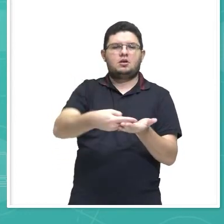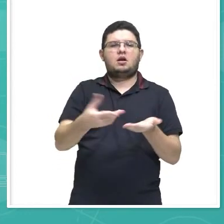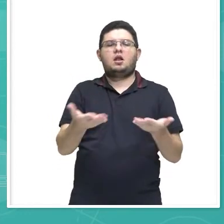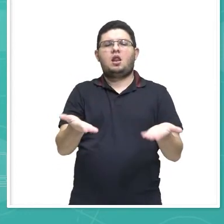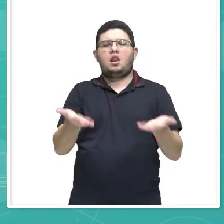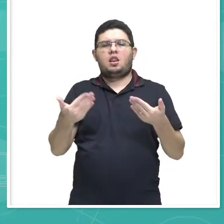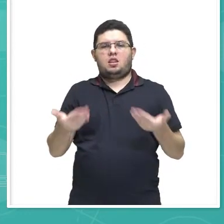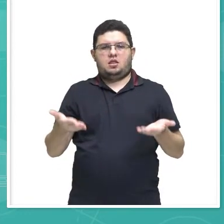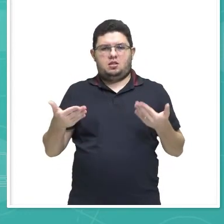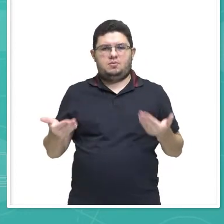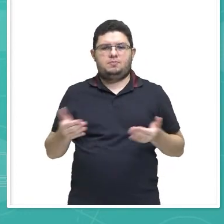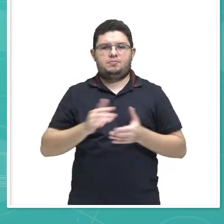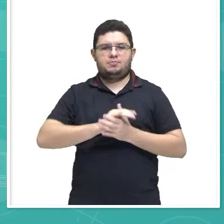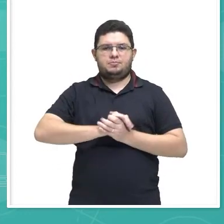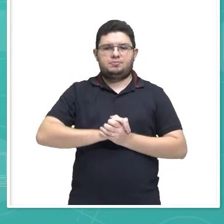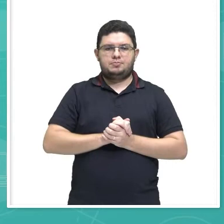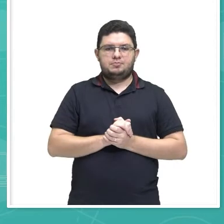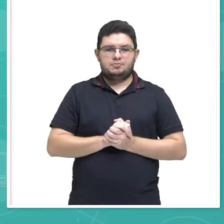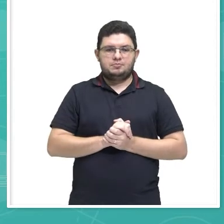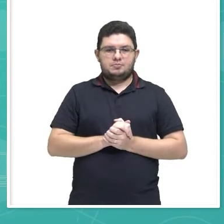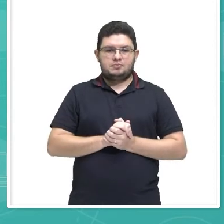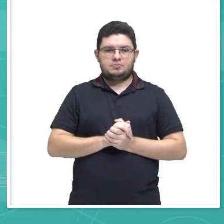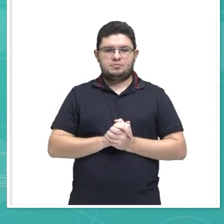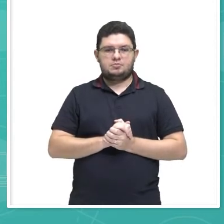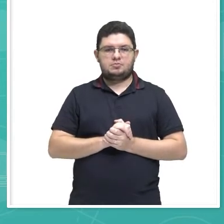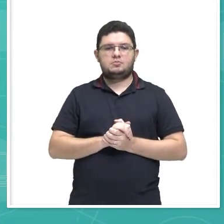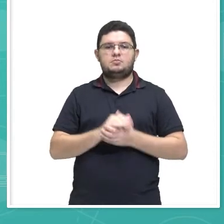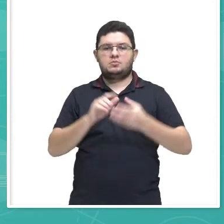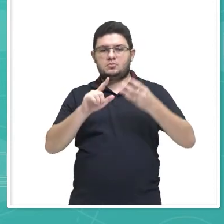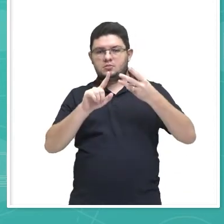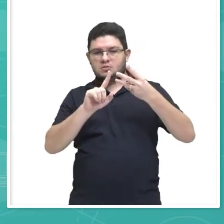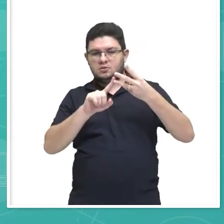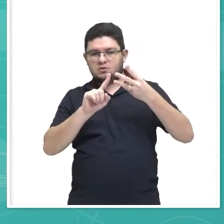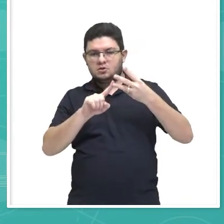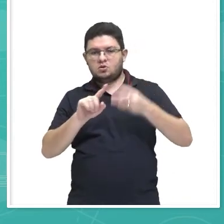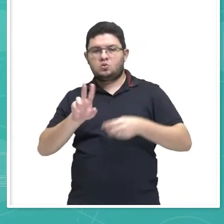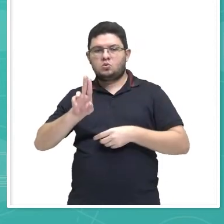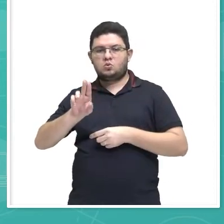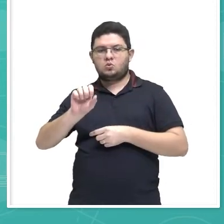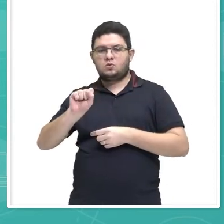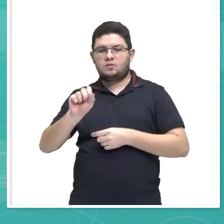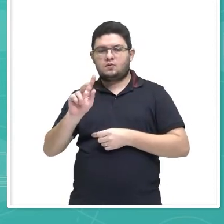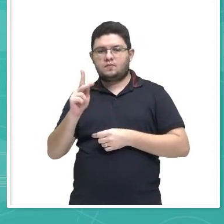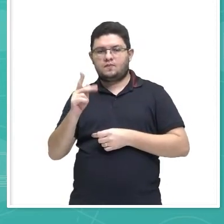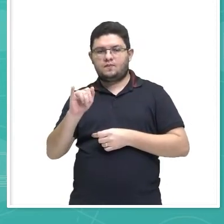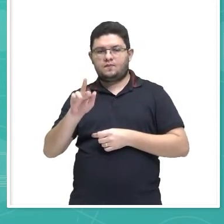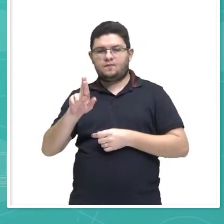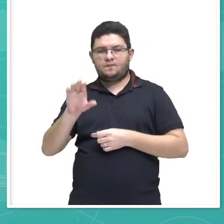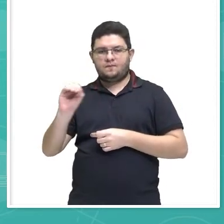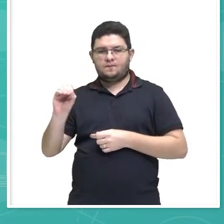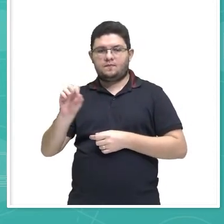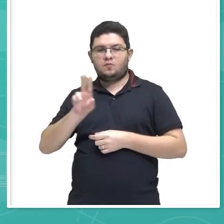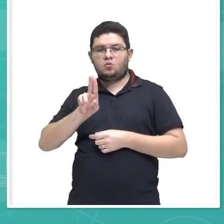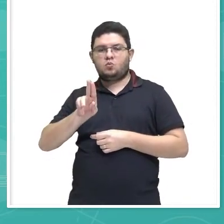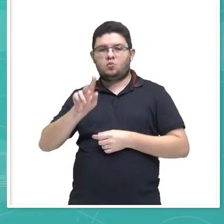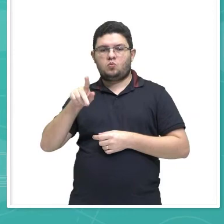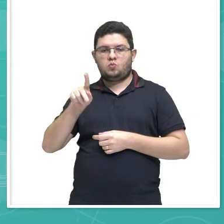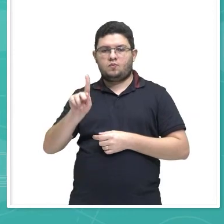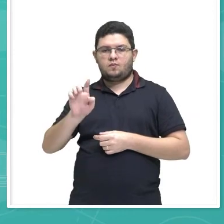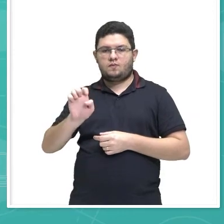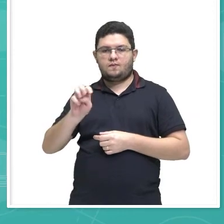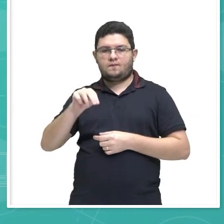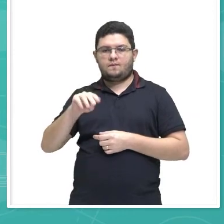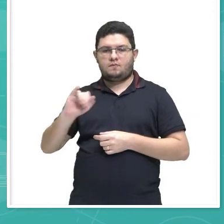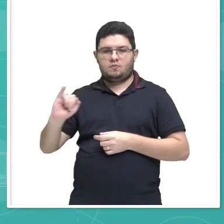judô. Vamos ver outra ukemi, é o shirokemi. Então, o